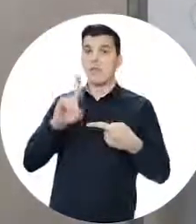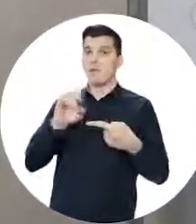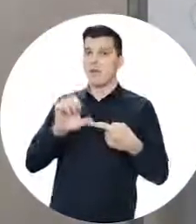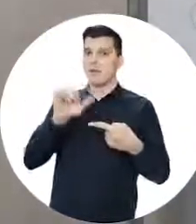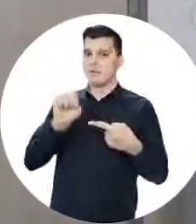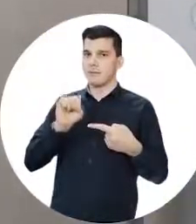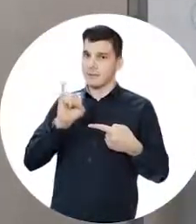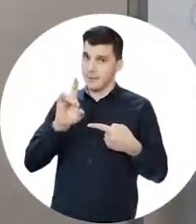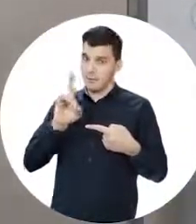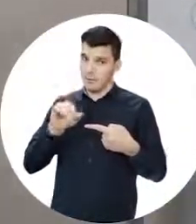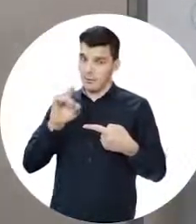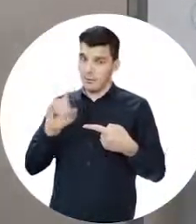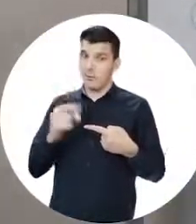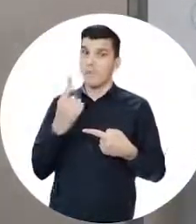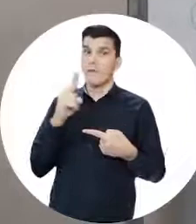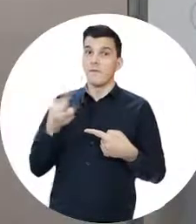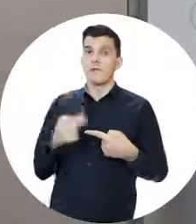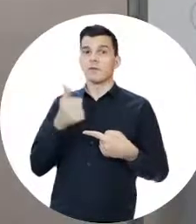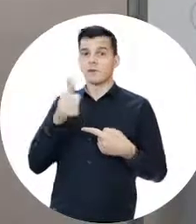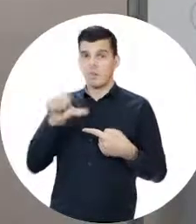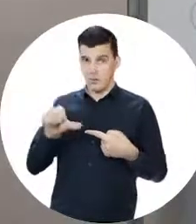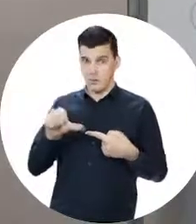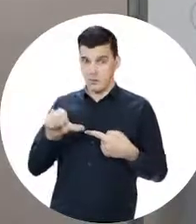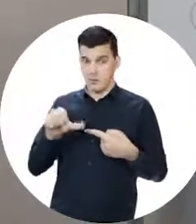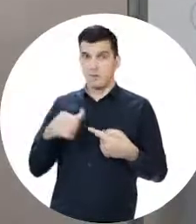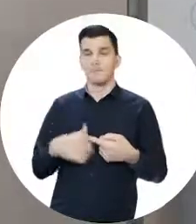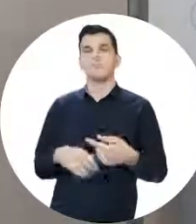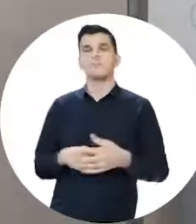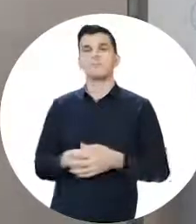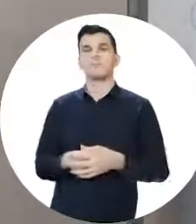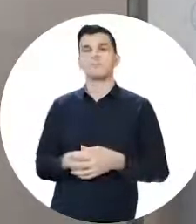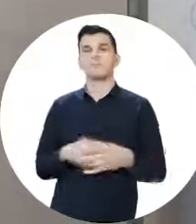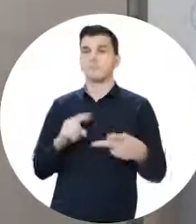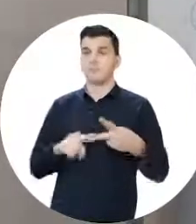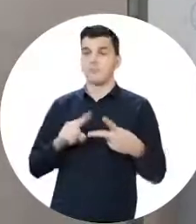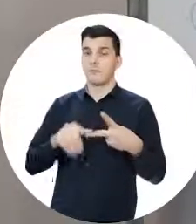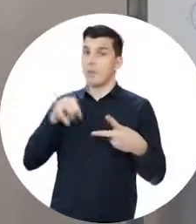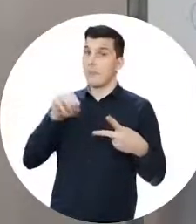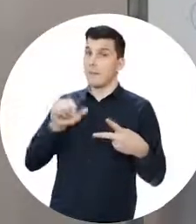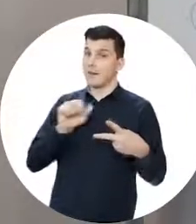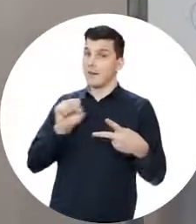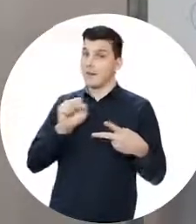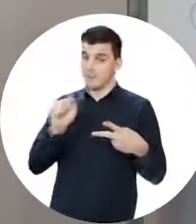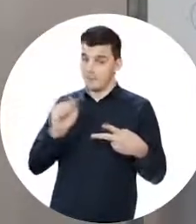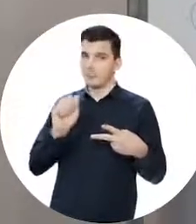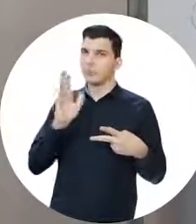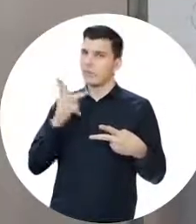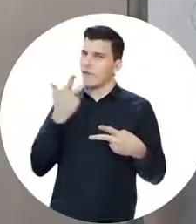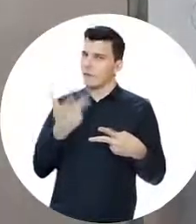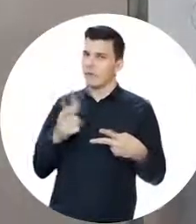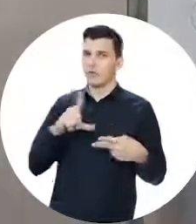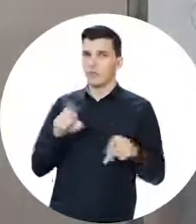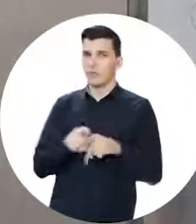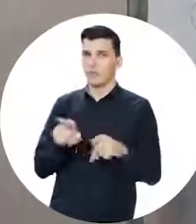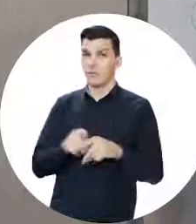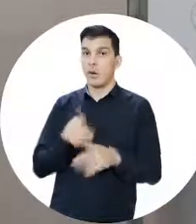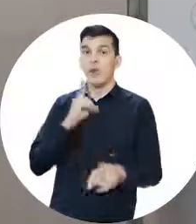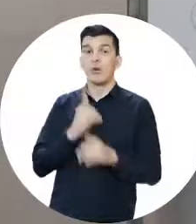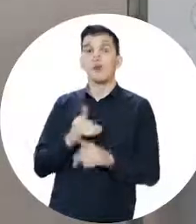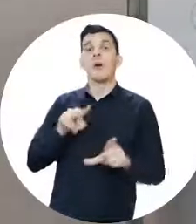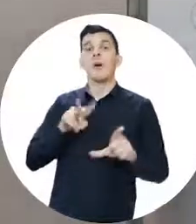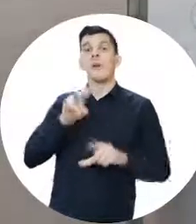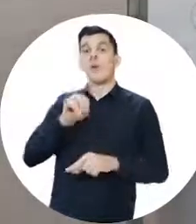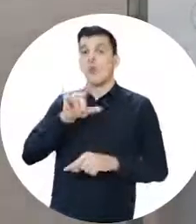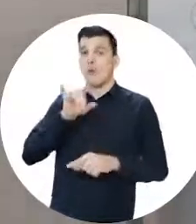solução, 1,19 gramas por ml, e te dei a massa da solução. Com isso eu consigo achar o volume